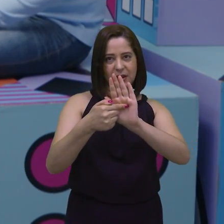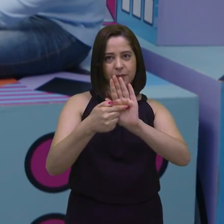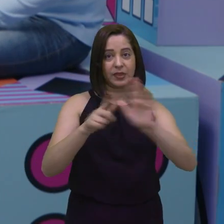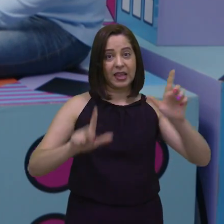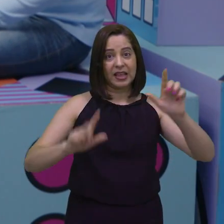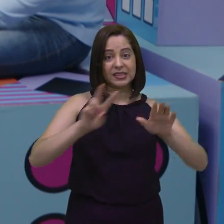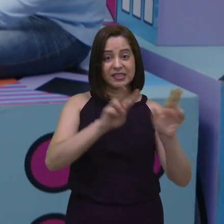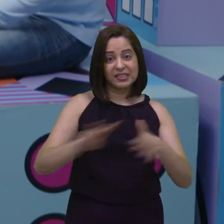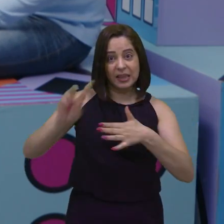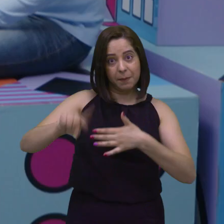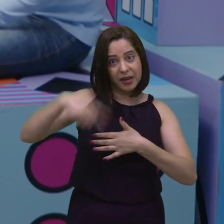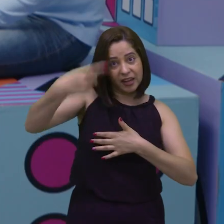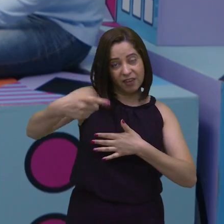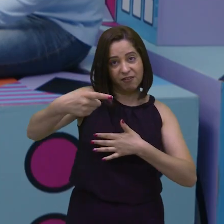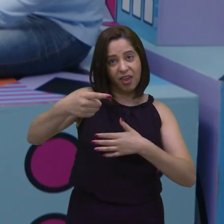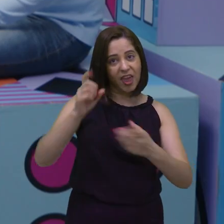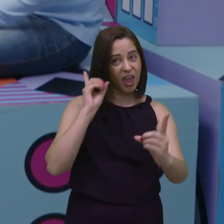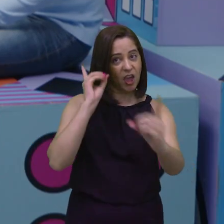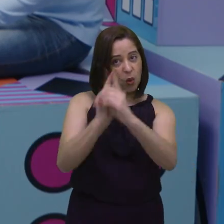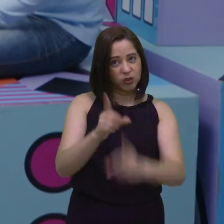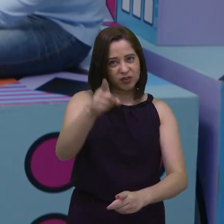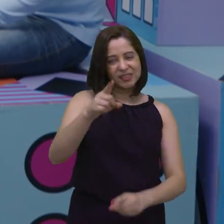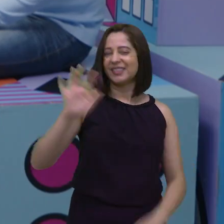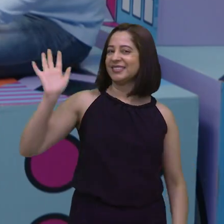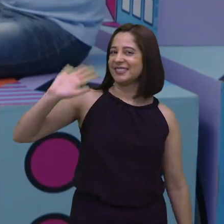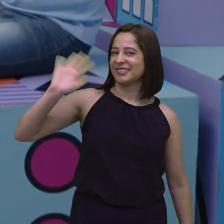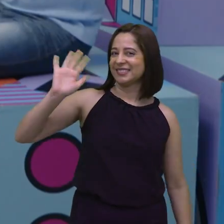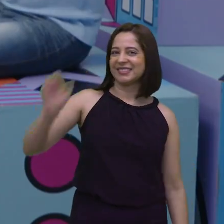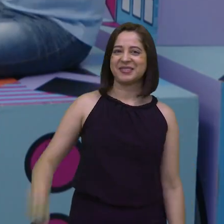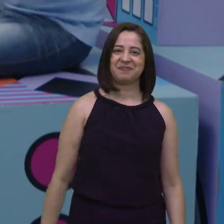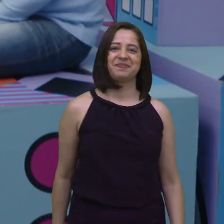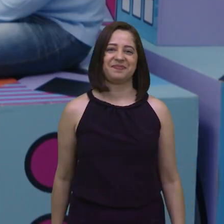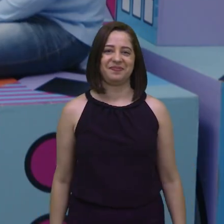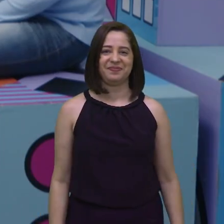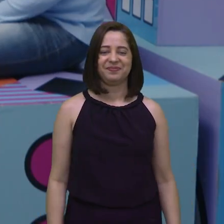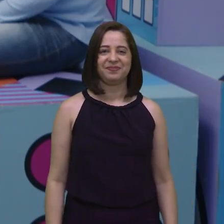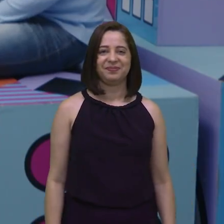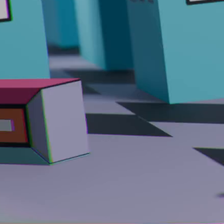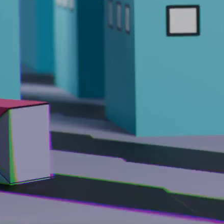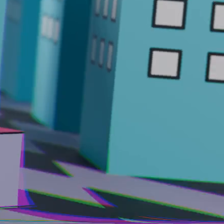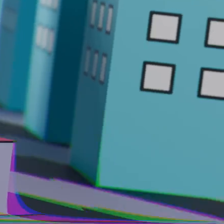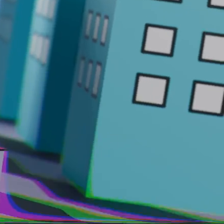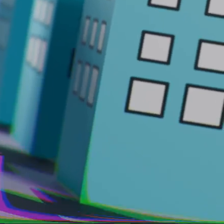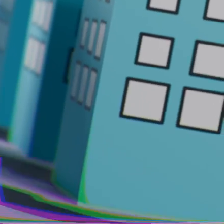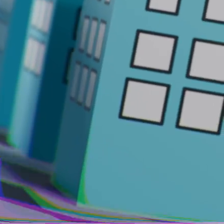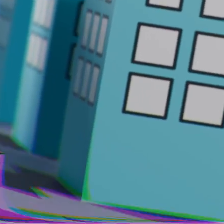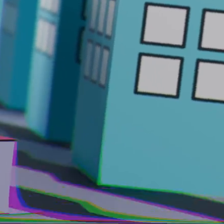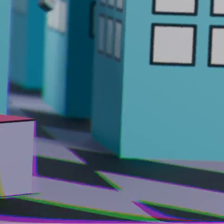Tá Ligado. Então semana que vem a gente volta com mais um tema bem pertinente para a sociedade. Até lá. Tchau.